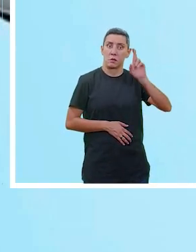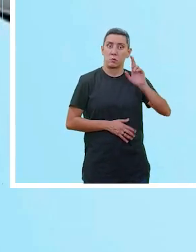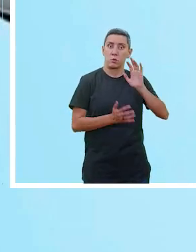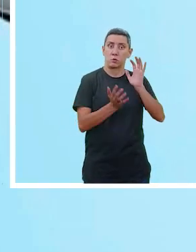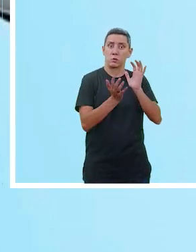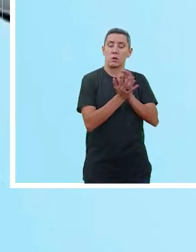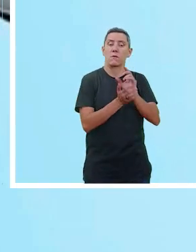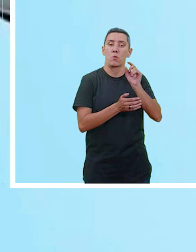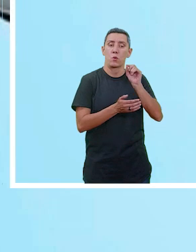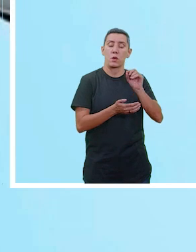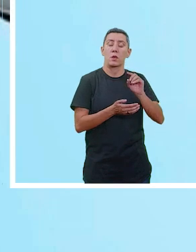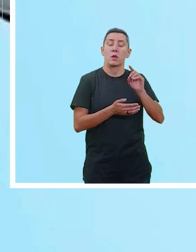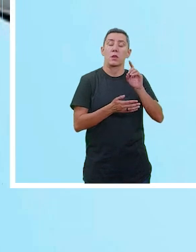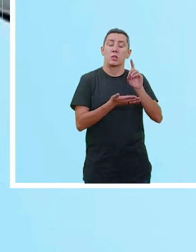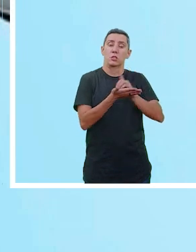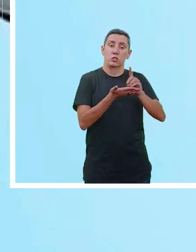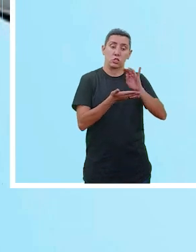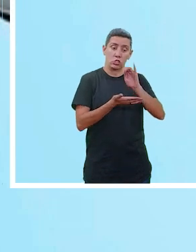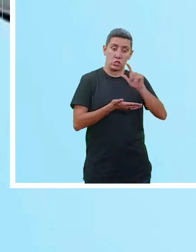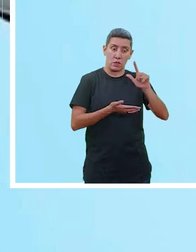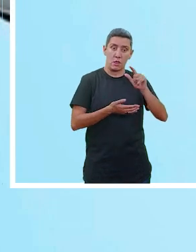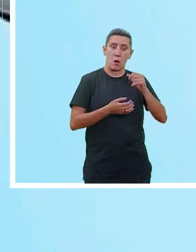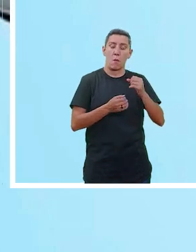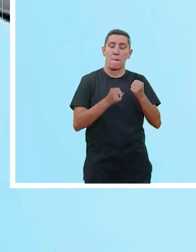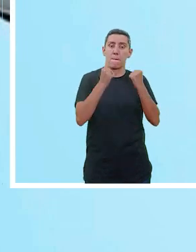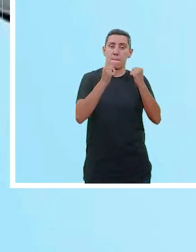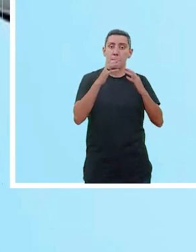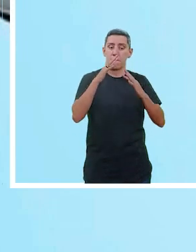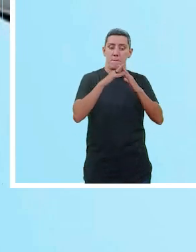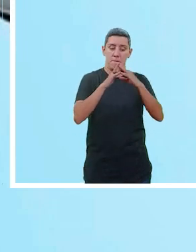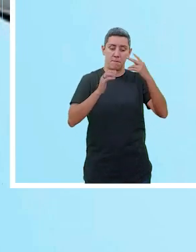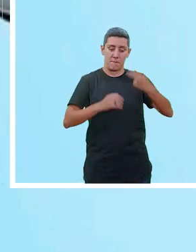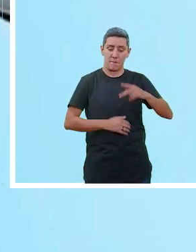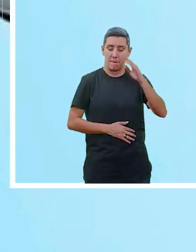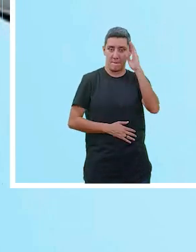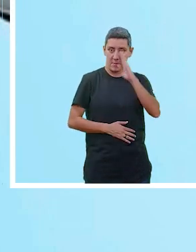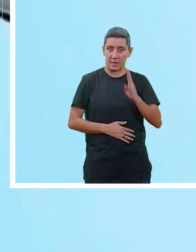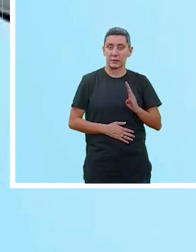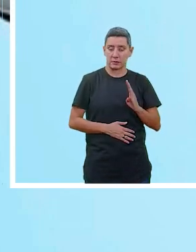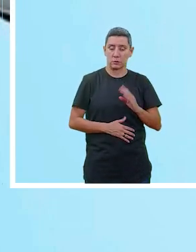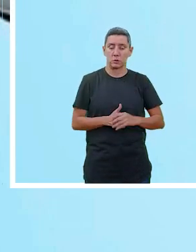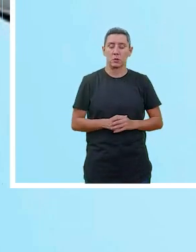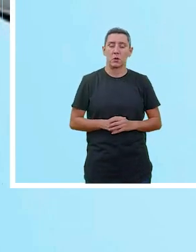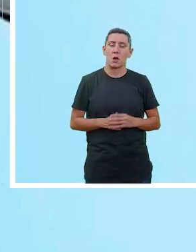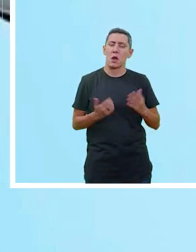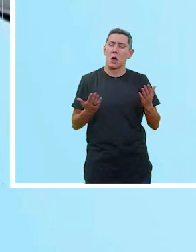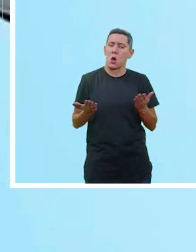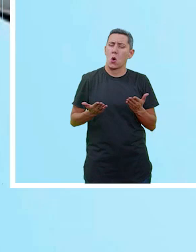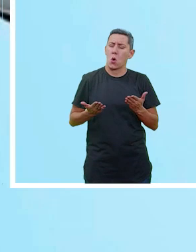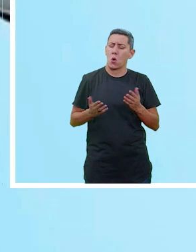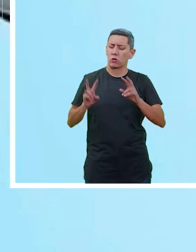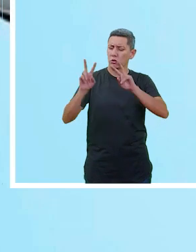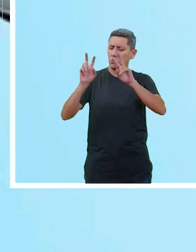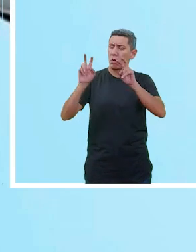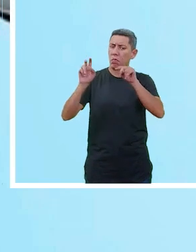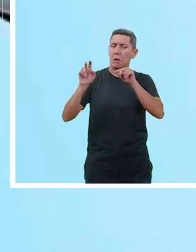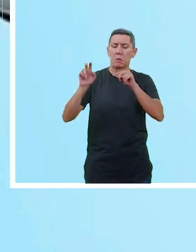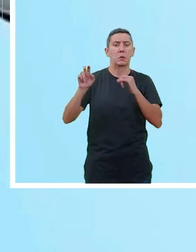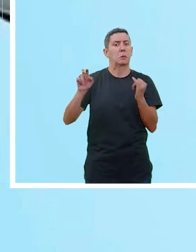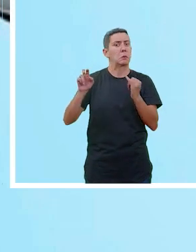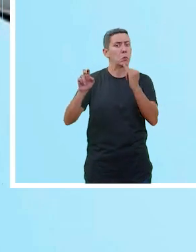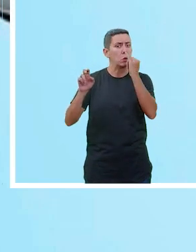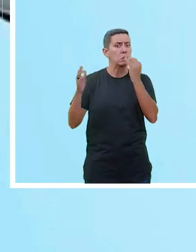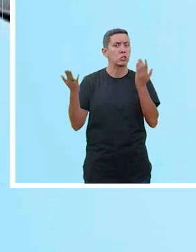Digital Power da Huawei aqui no Brasil e hoje nós vamos abordar um tema bem relevante, bem